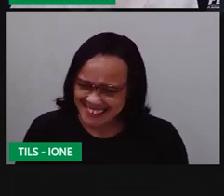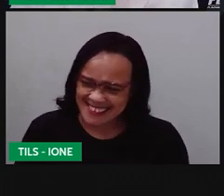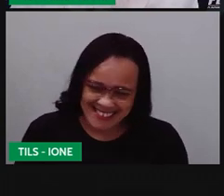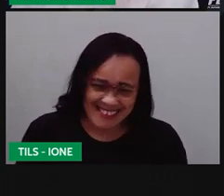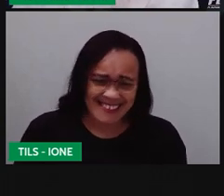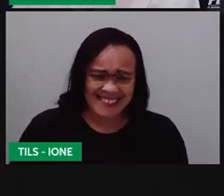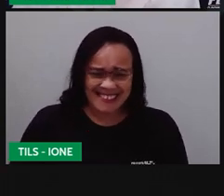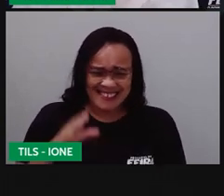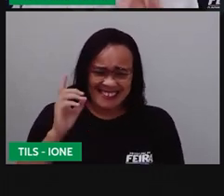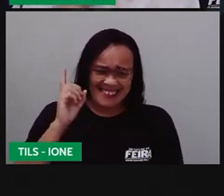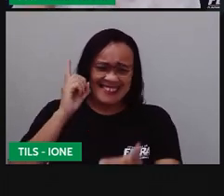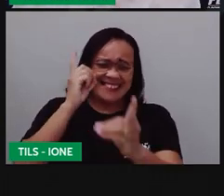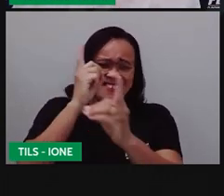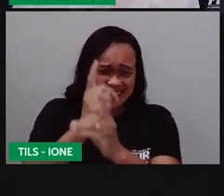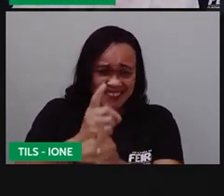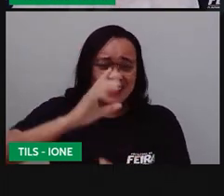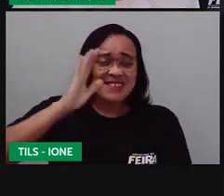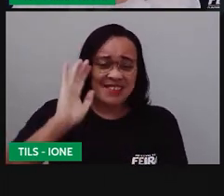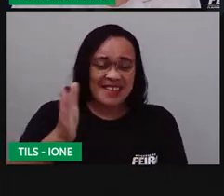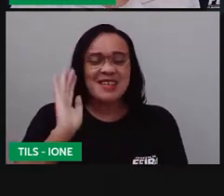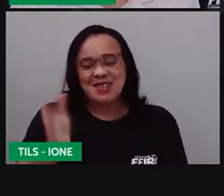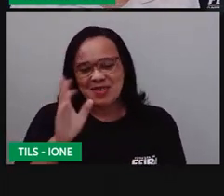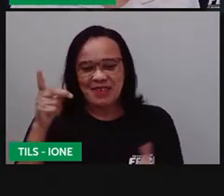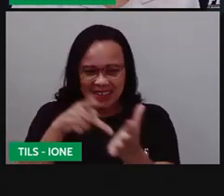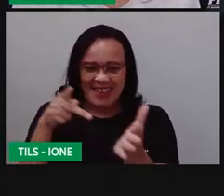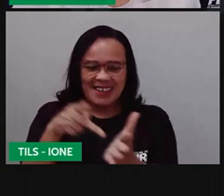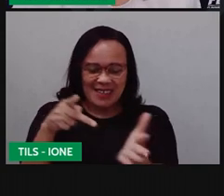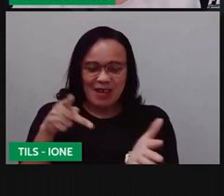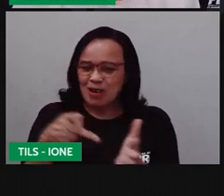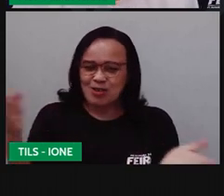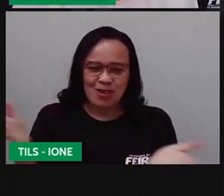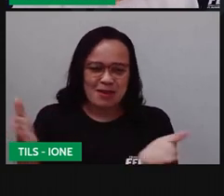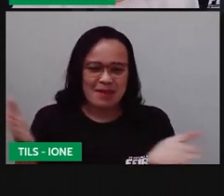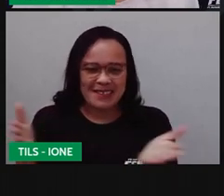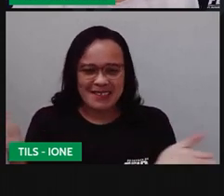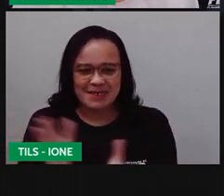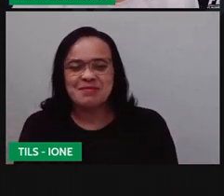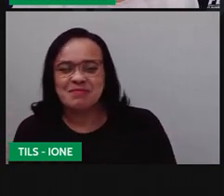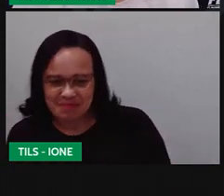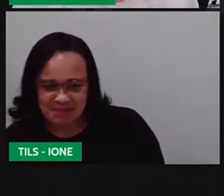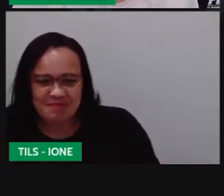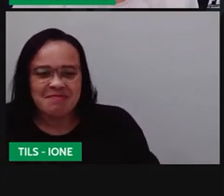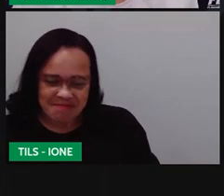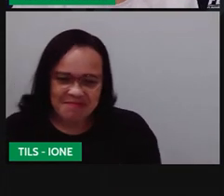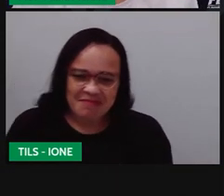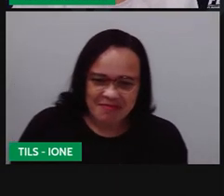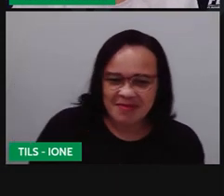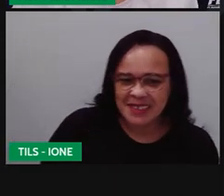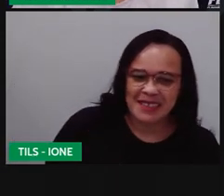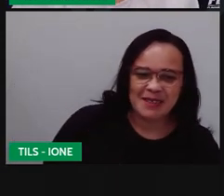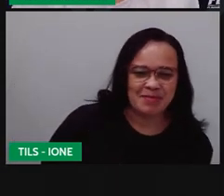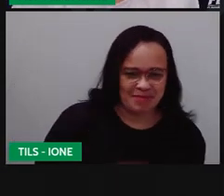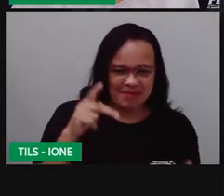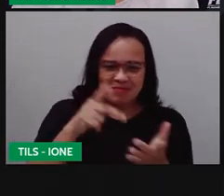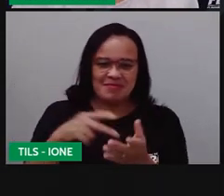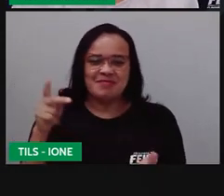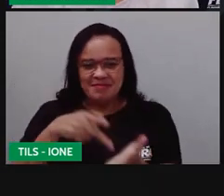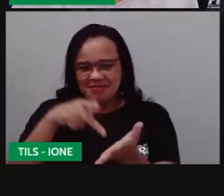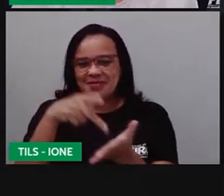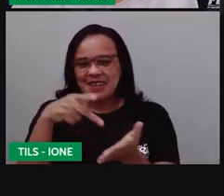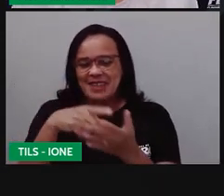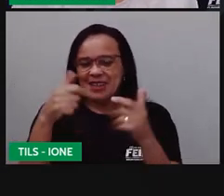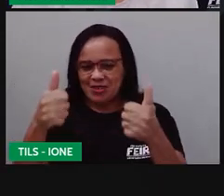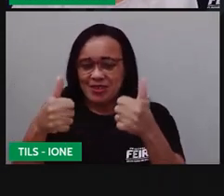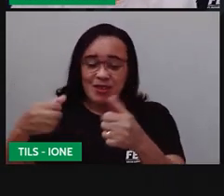você descobriu alguma coisa. Você só não está lembrada, tá? Com certeza, todo mundo descobriu alguma coisa. Pois